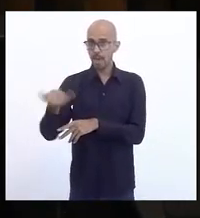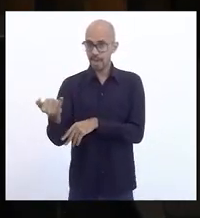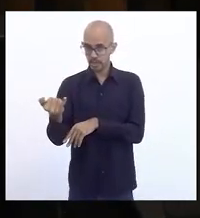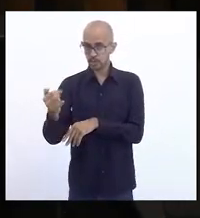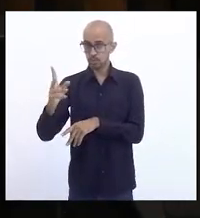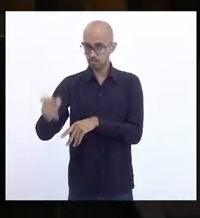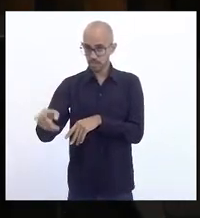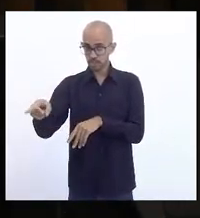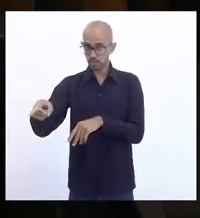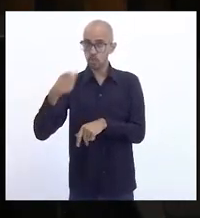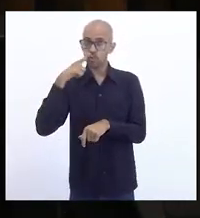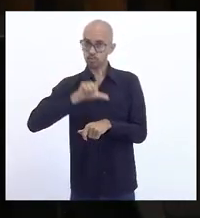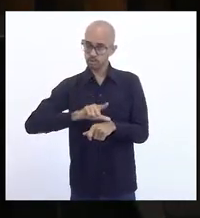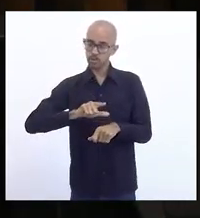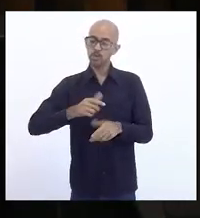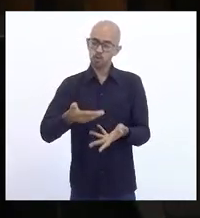atendimento